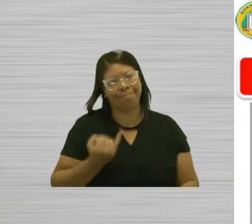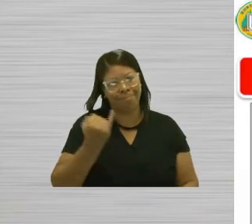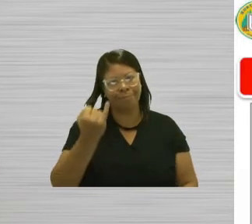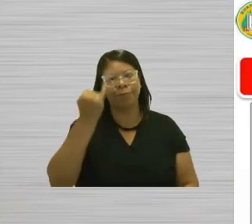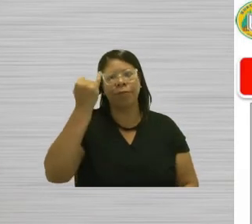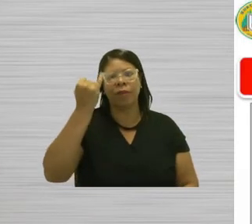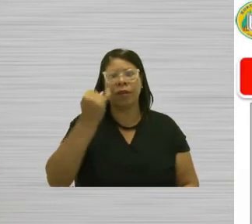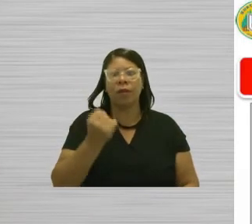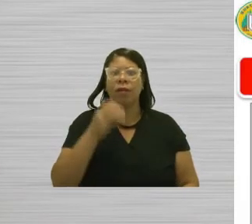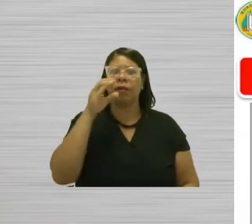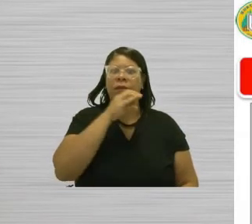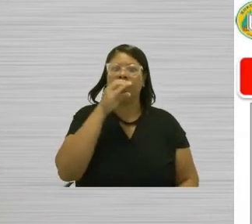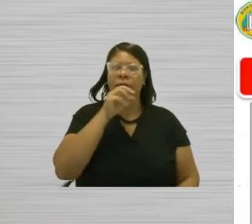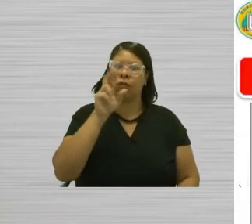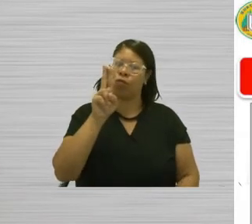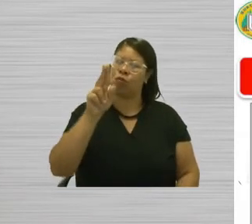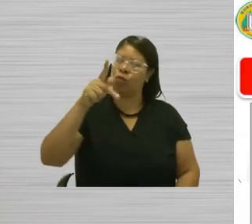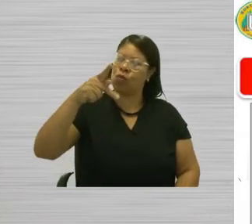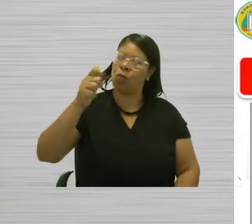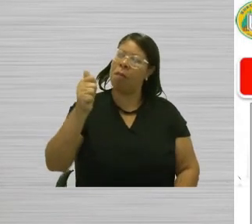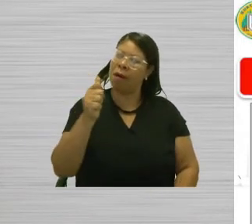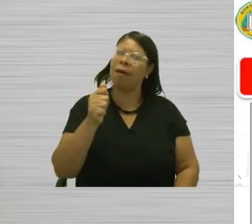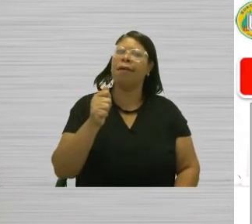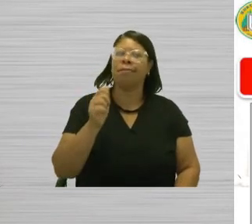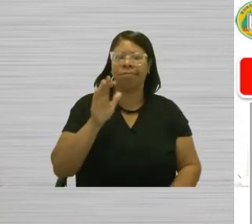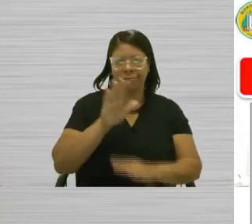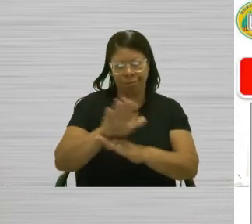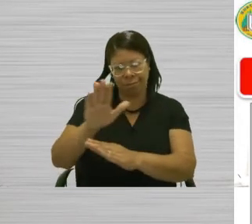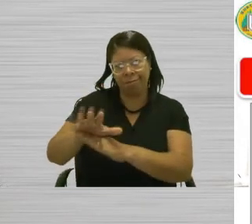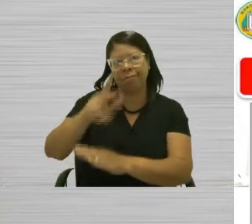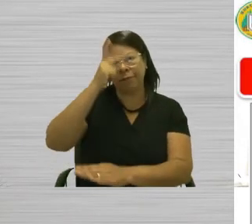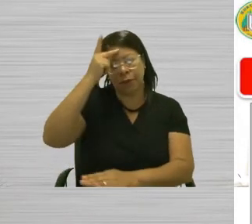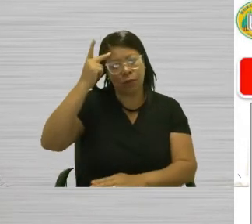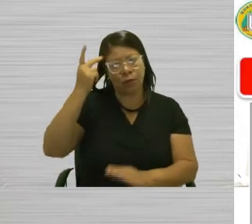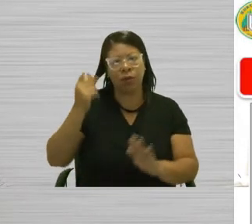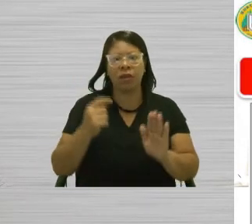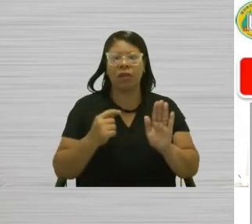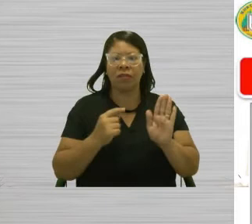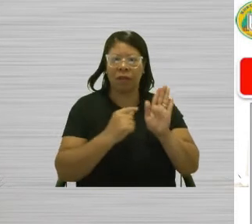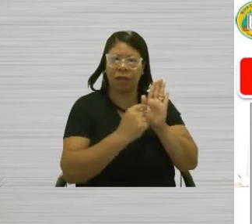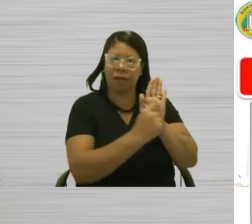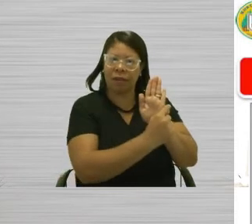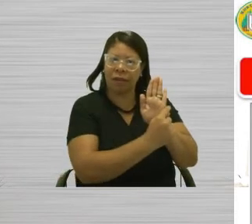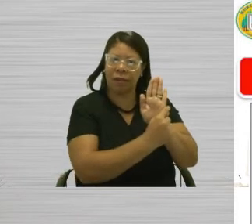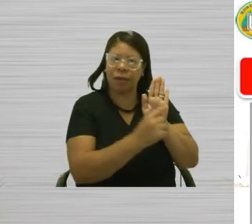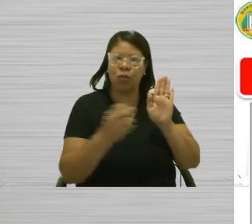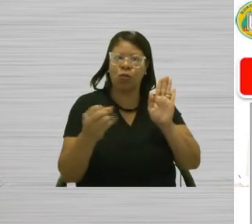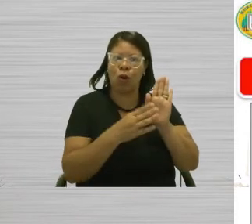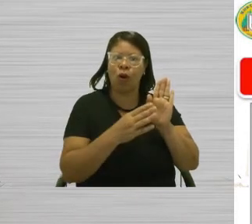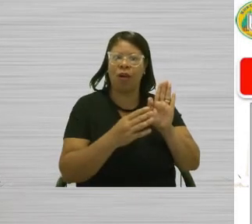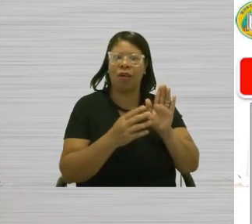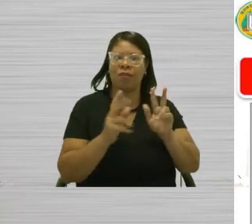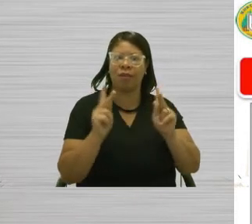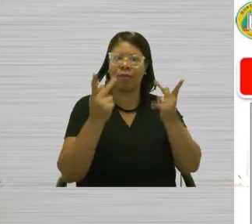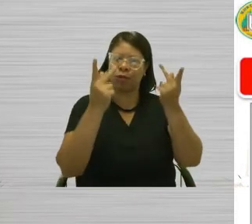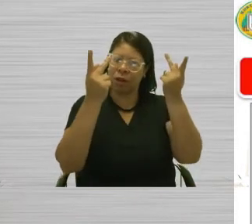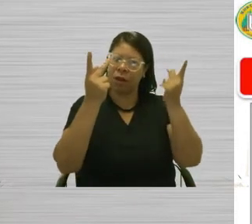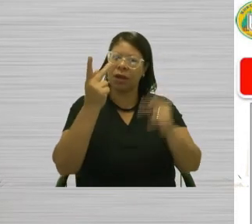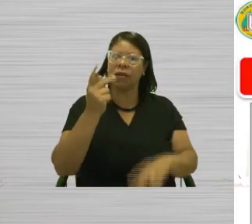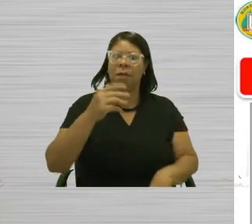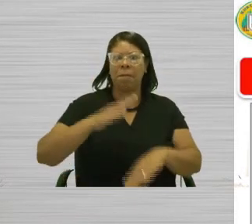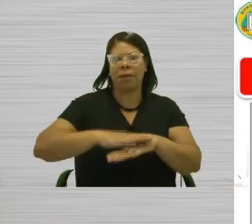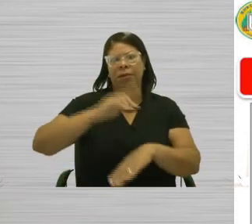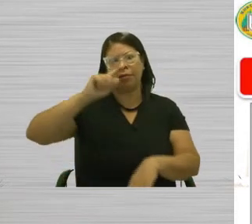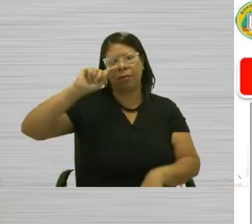a urgência tem atendido a população. Então, a gente vê aí pela UPA Nova Hortolândia, mais de 8.000 atendimentos, a